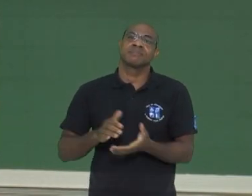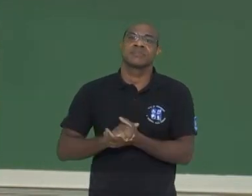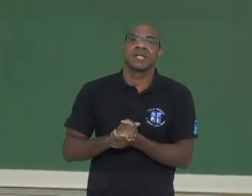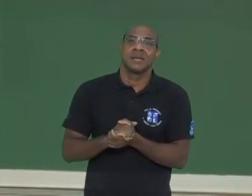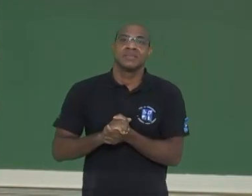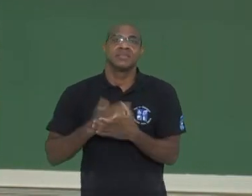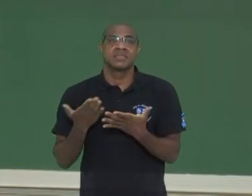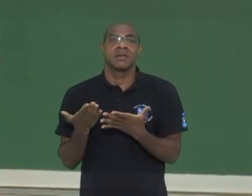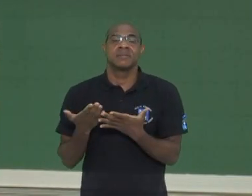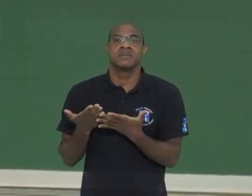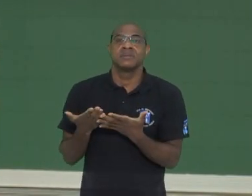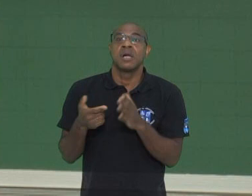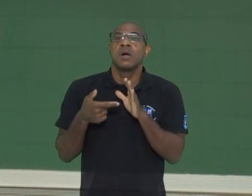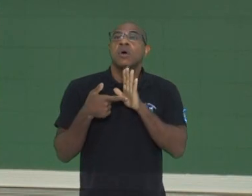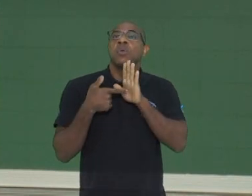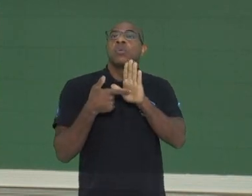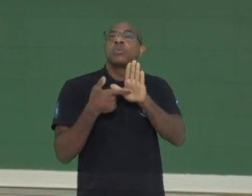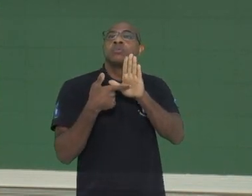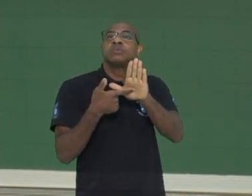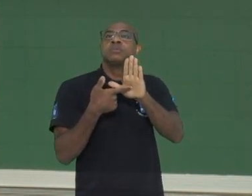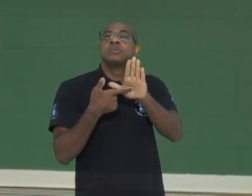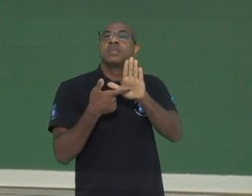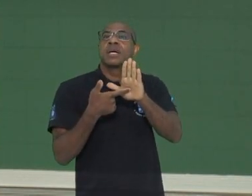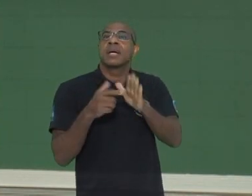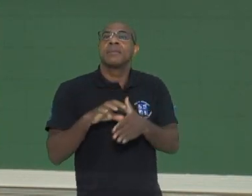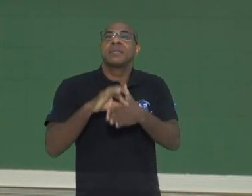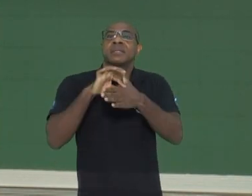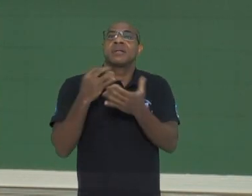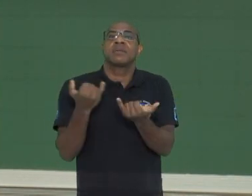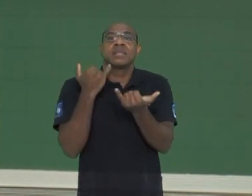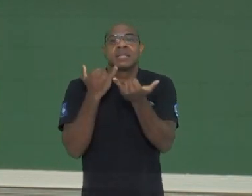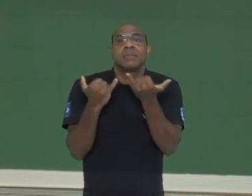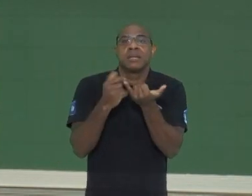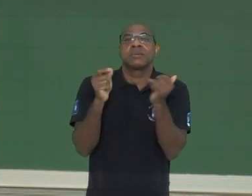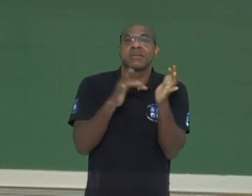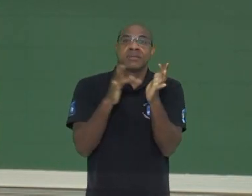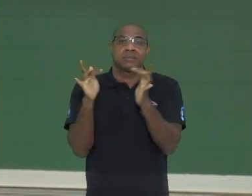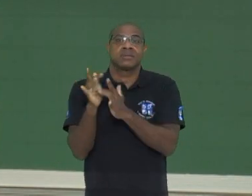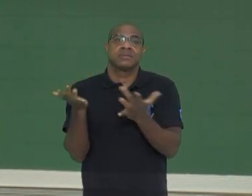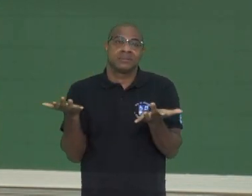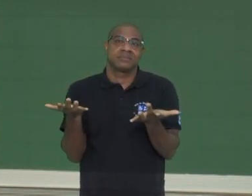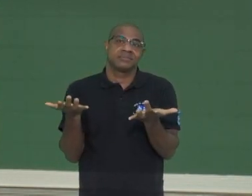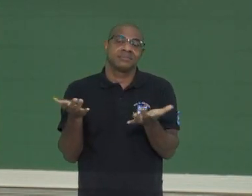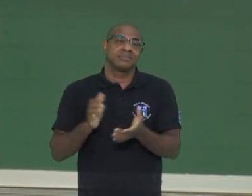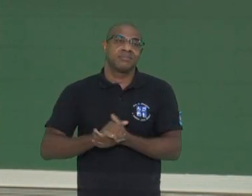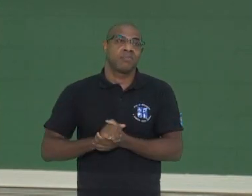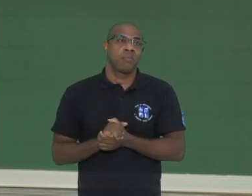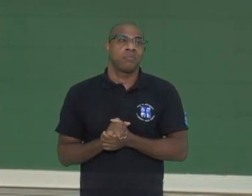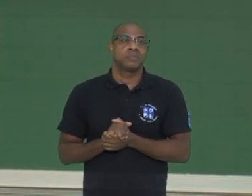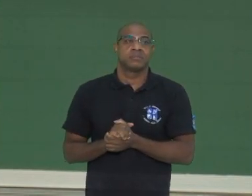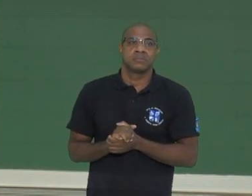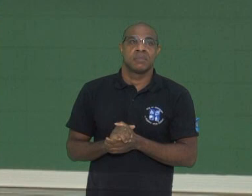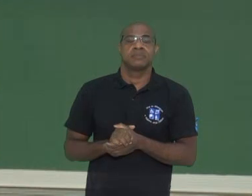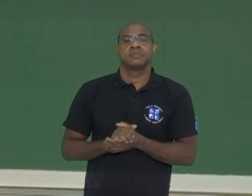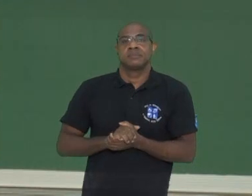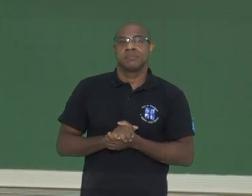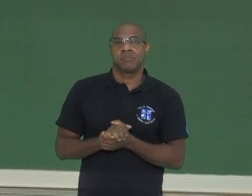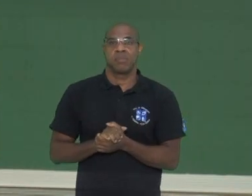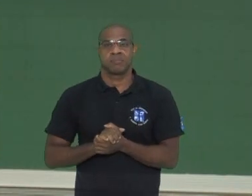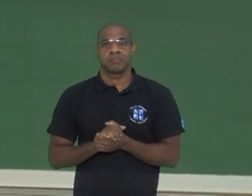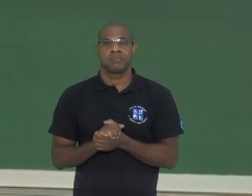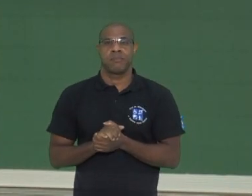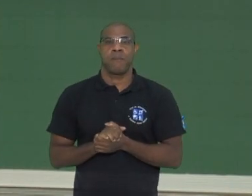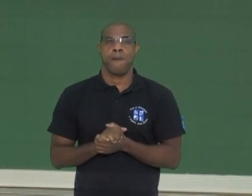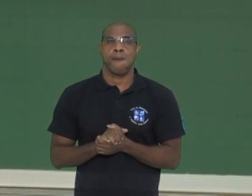Tiradentes, o representaram semelhante a Jesus Cristo, ok? Então, fique bem explicado isso,